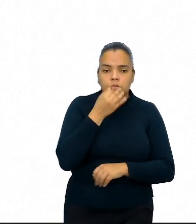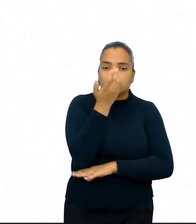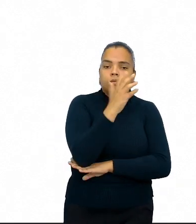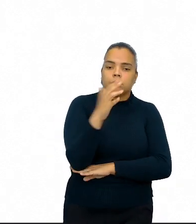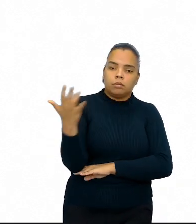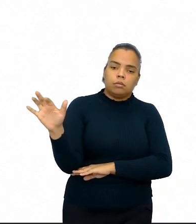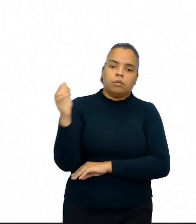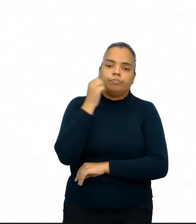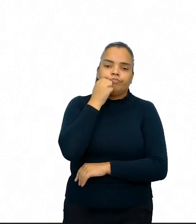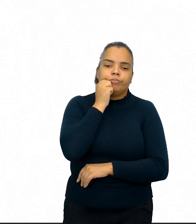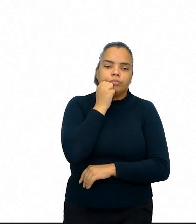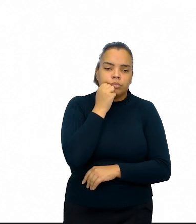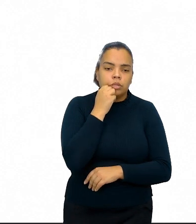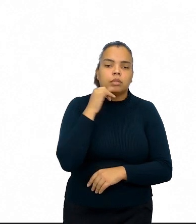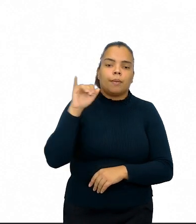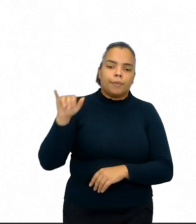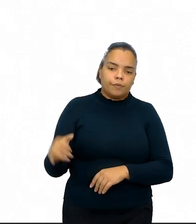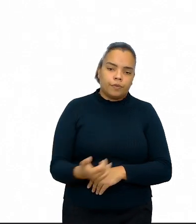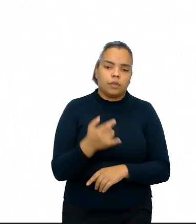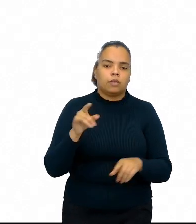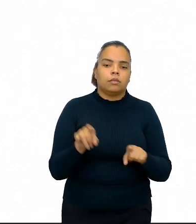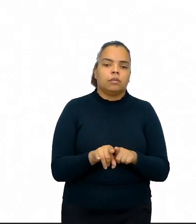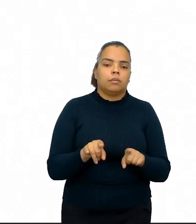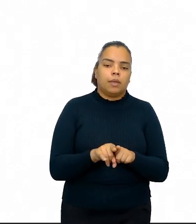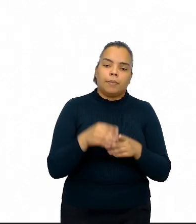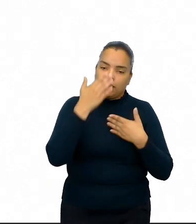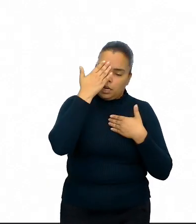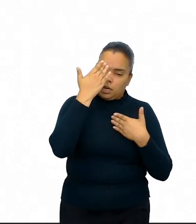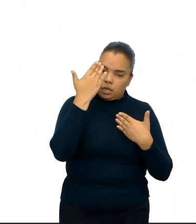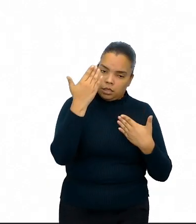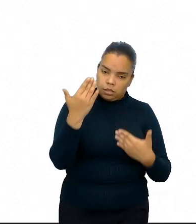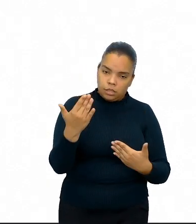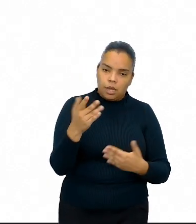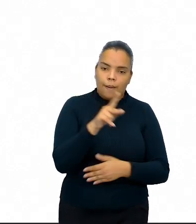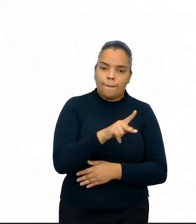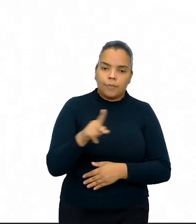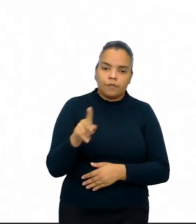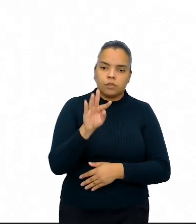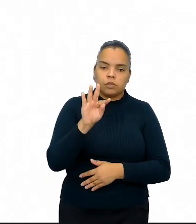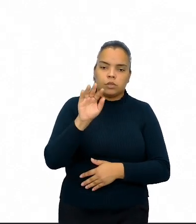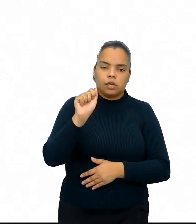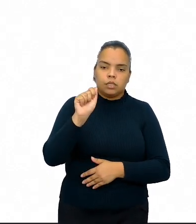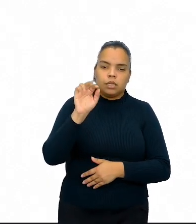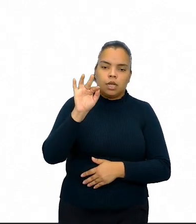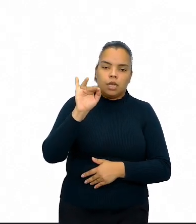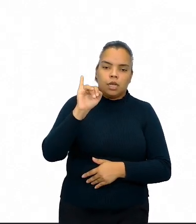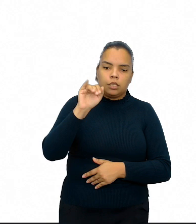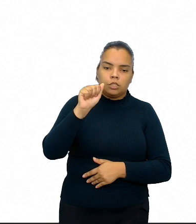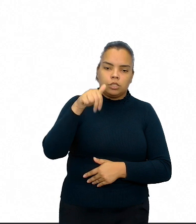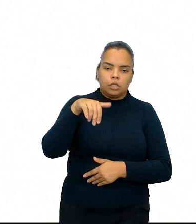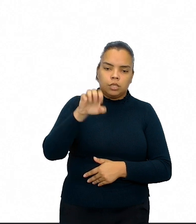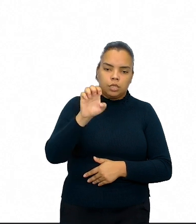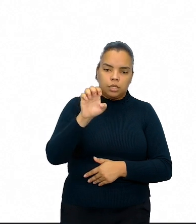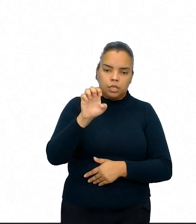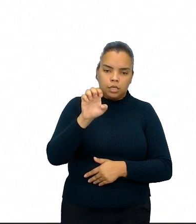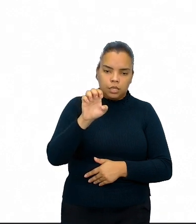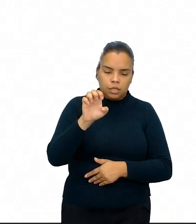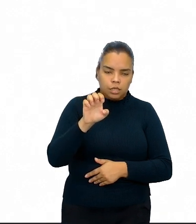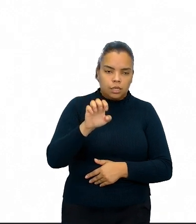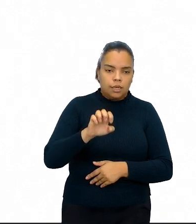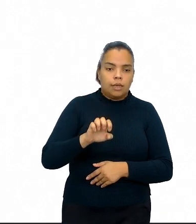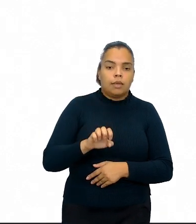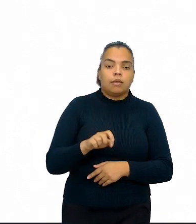natureza. Aproveito aqui, né, para agradecer a professora Tatiane, que lá no nosso Comunidade de Ciências da